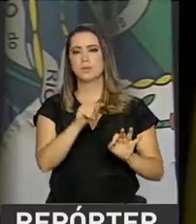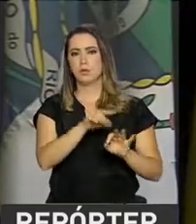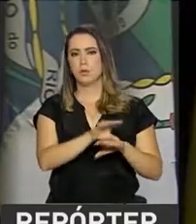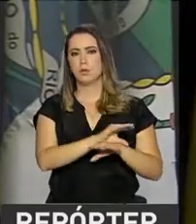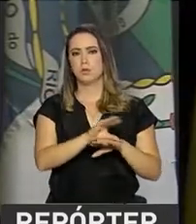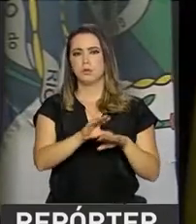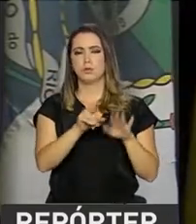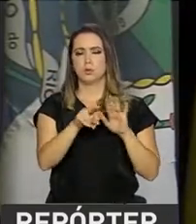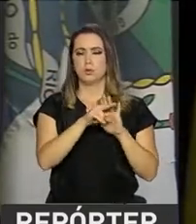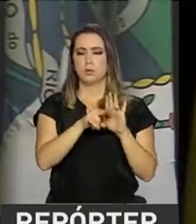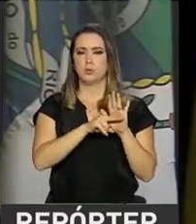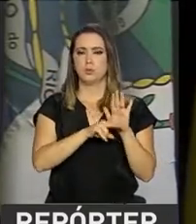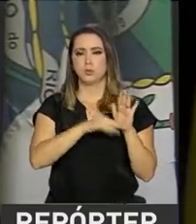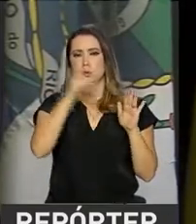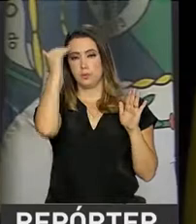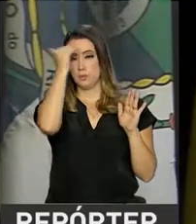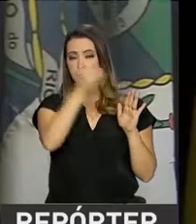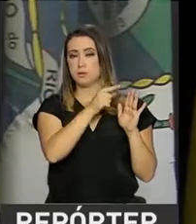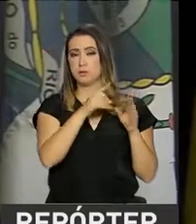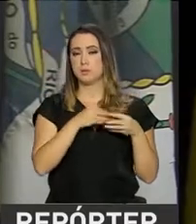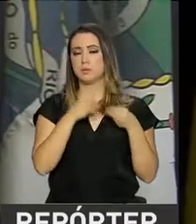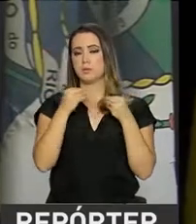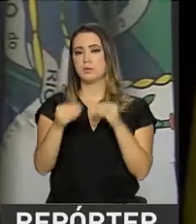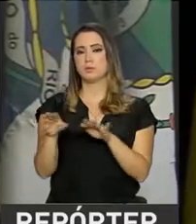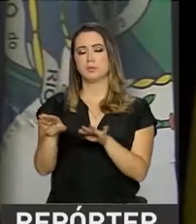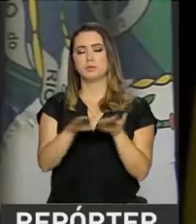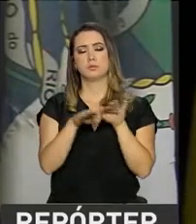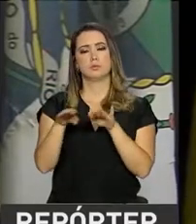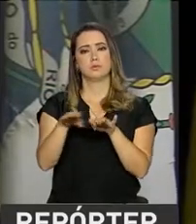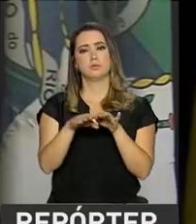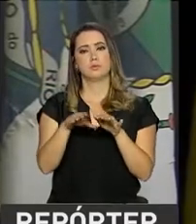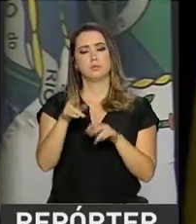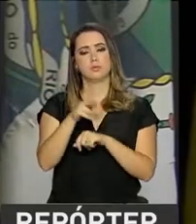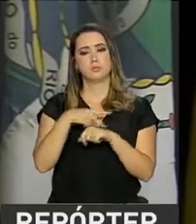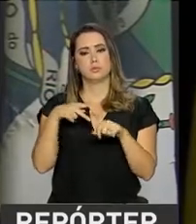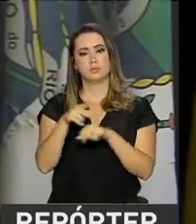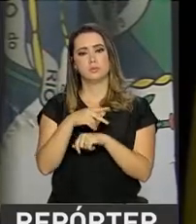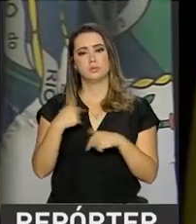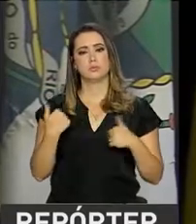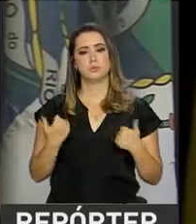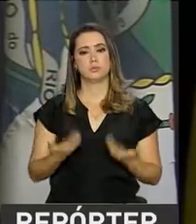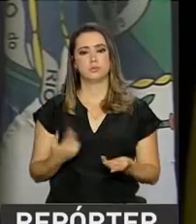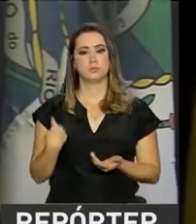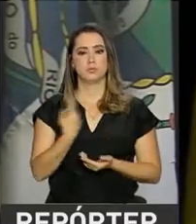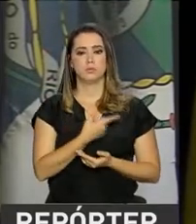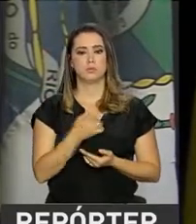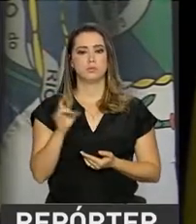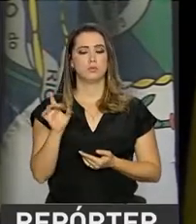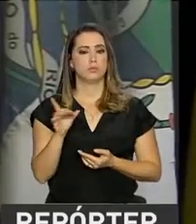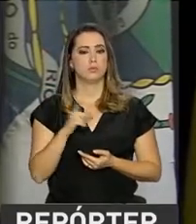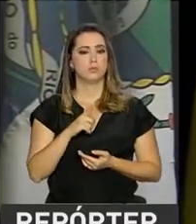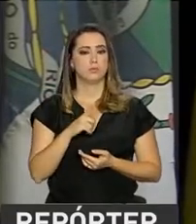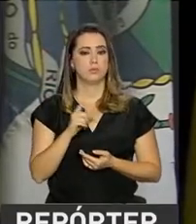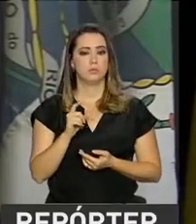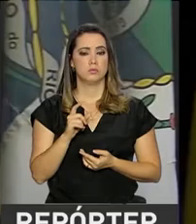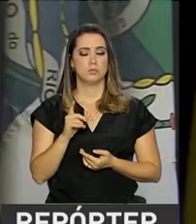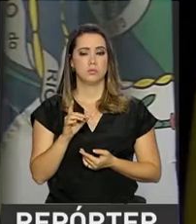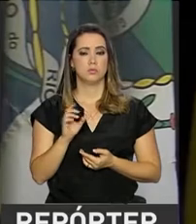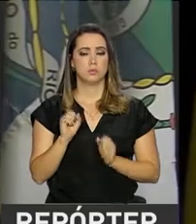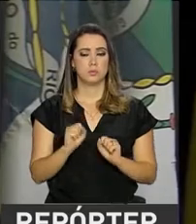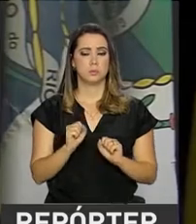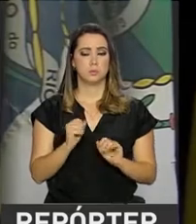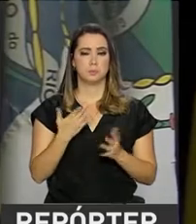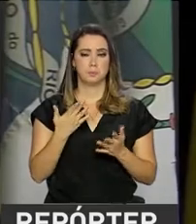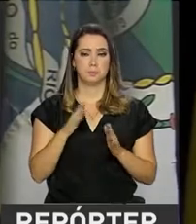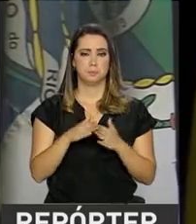sistema normativo nacional porque é isso que dá estabilidade ao país na verdade nós só temos me permitam dizer